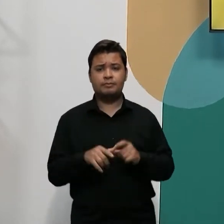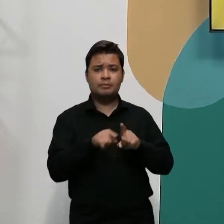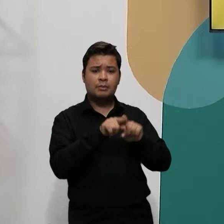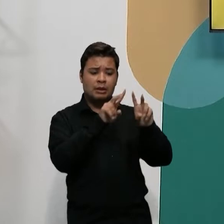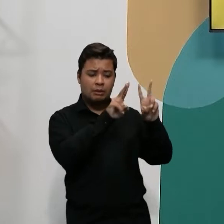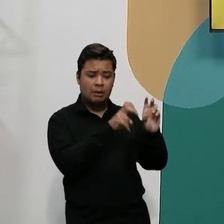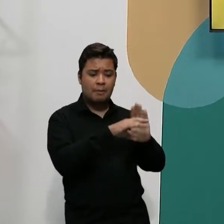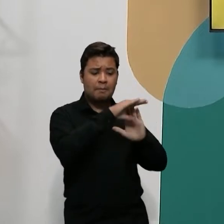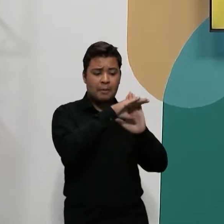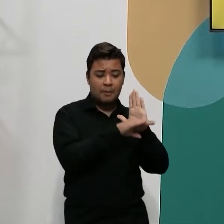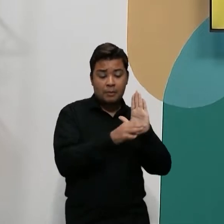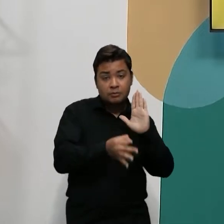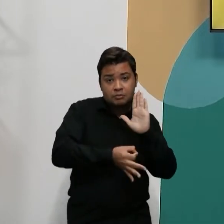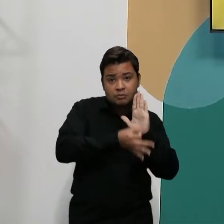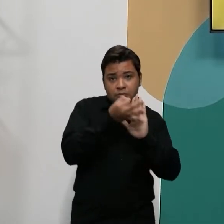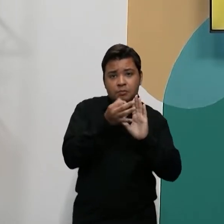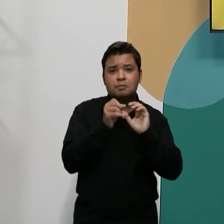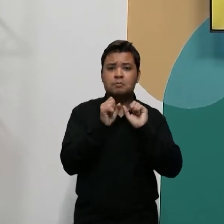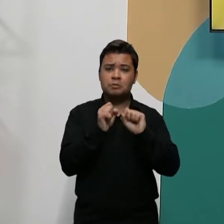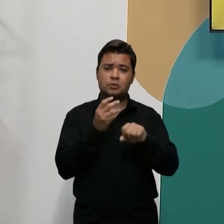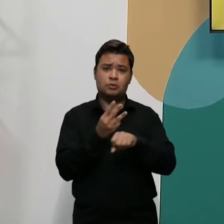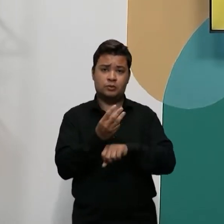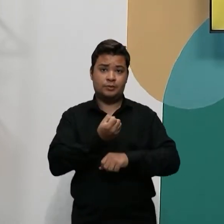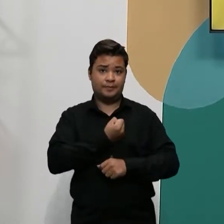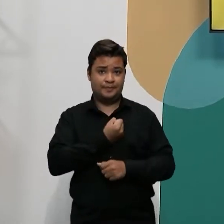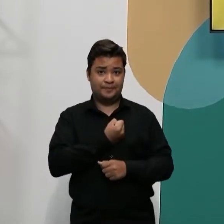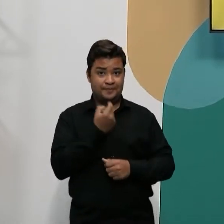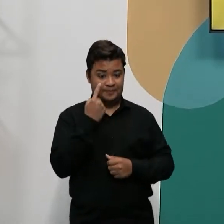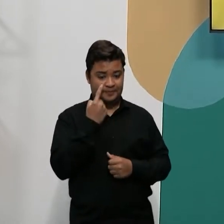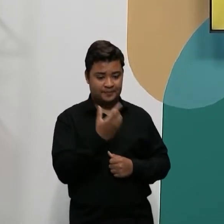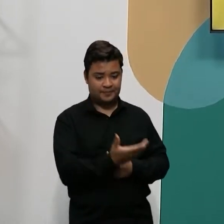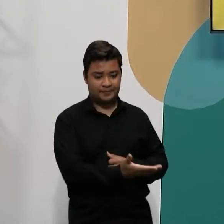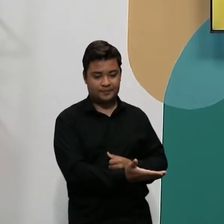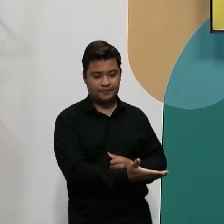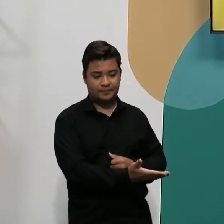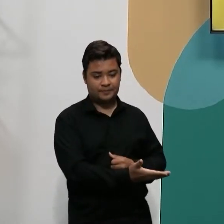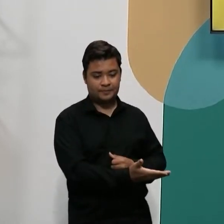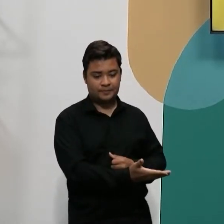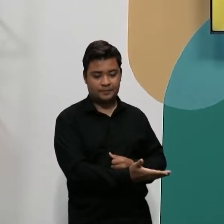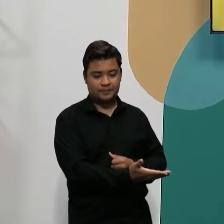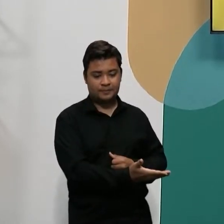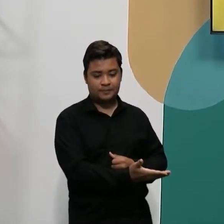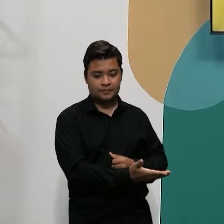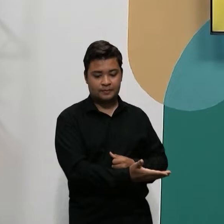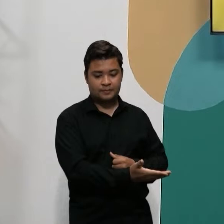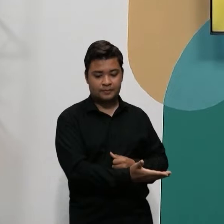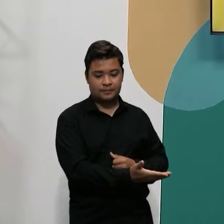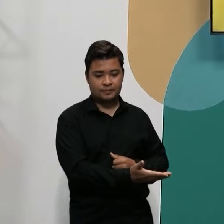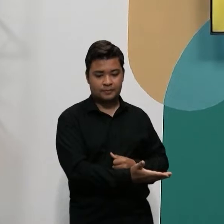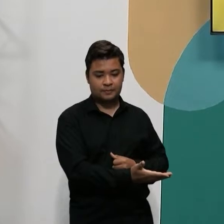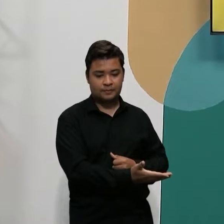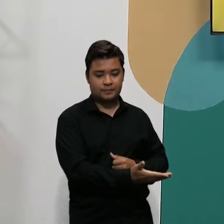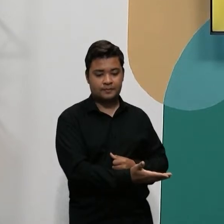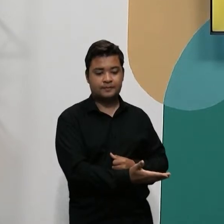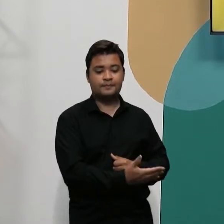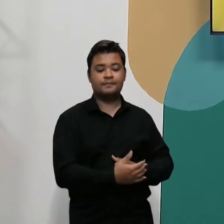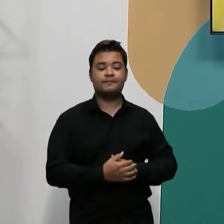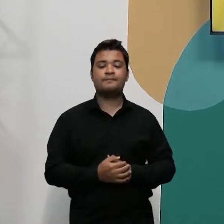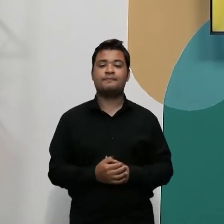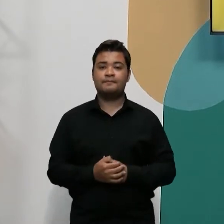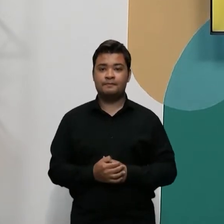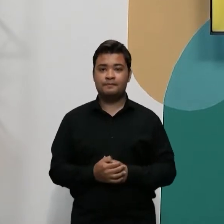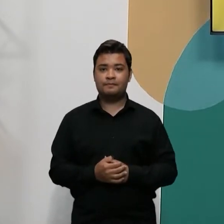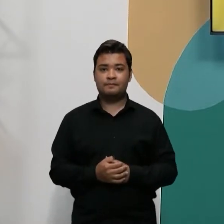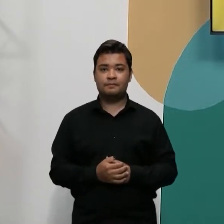nossa equipe? Anota o nosso WhatsApp, é 62 99181 1406. Mais